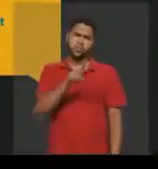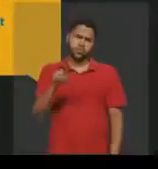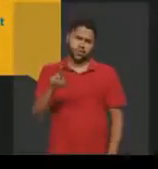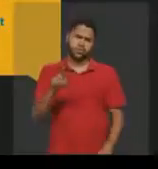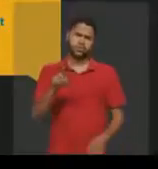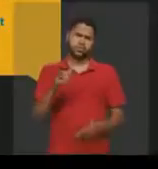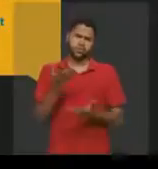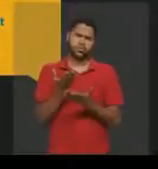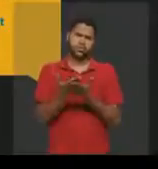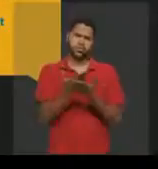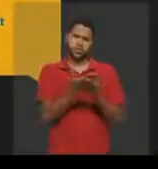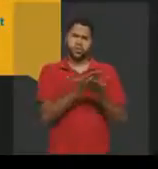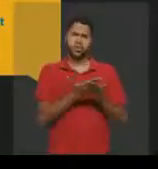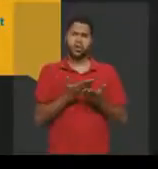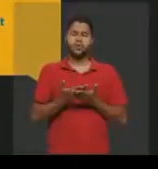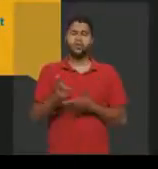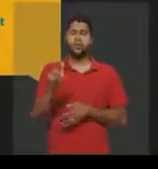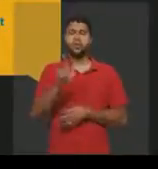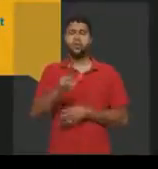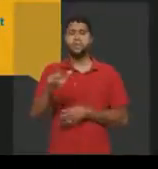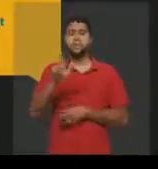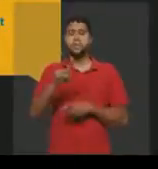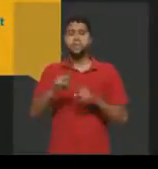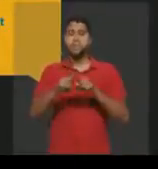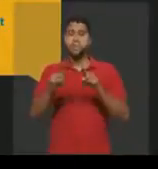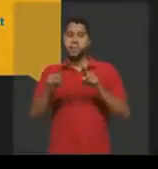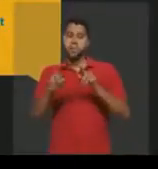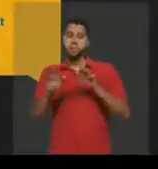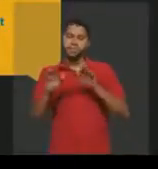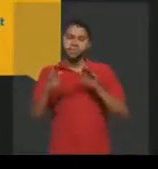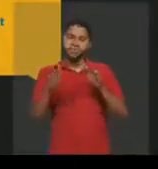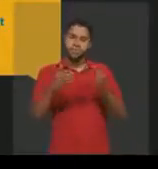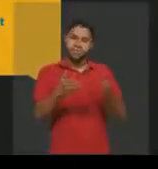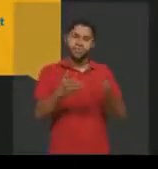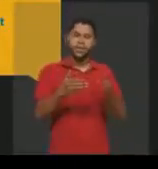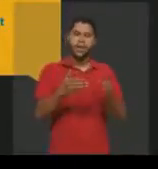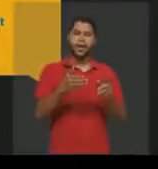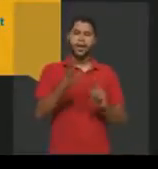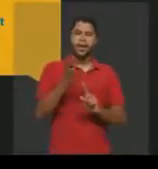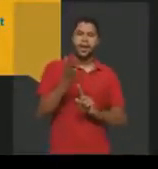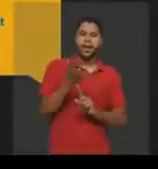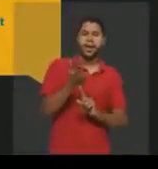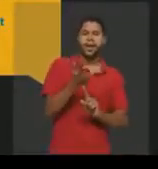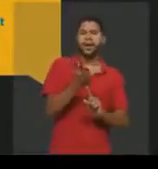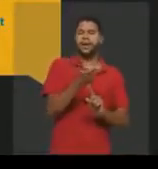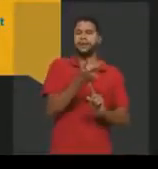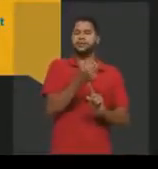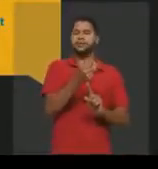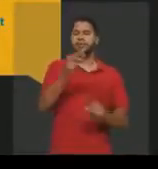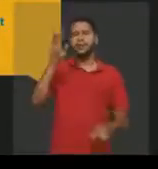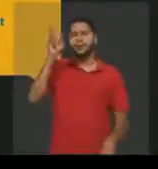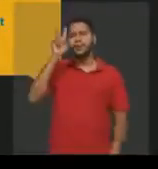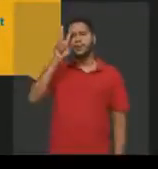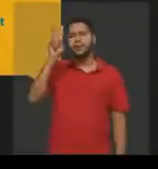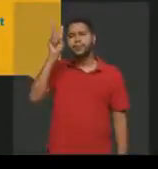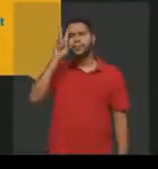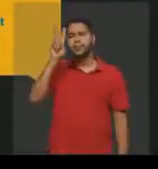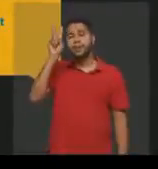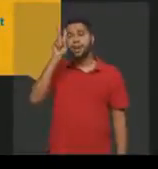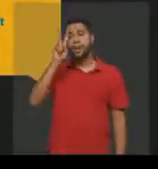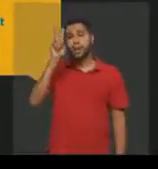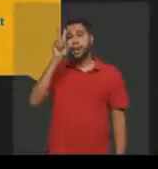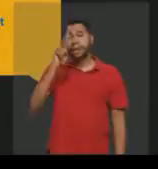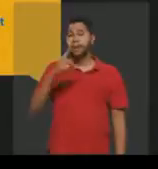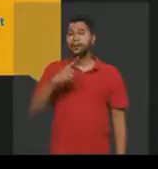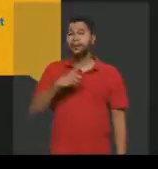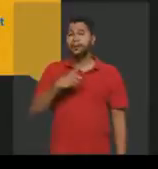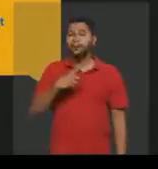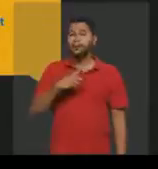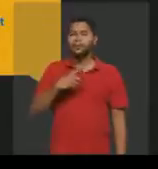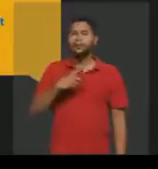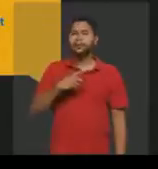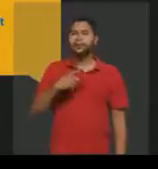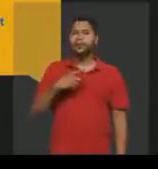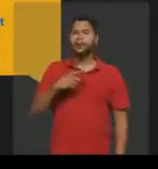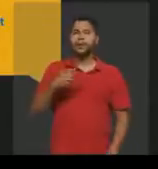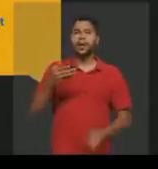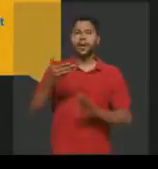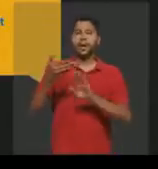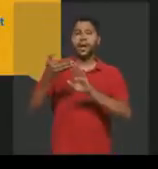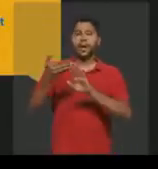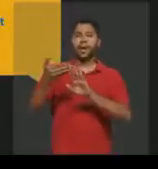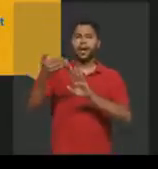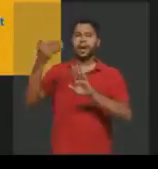na literatura. Mas retomando aí para o nosso lado da arte, vamos lembrar que existia, antes da